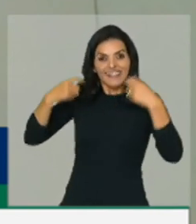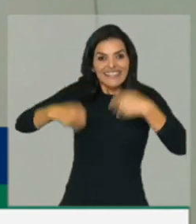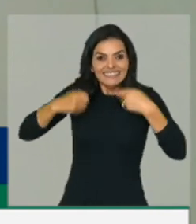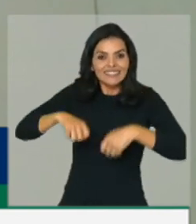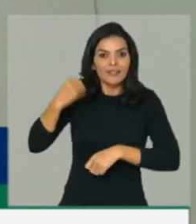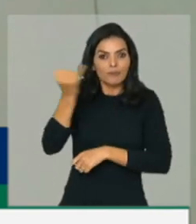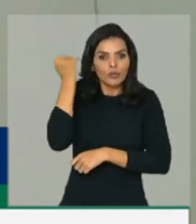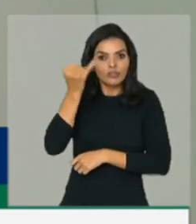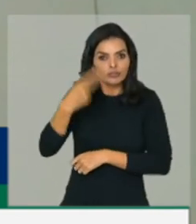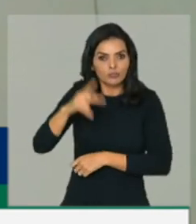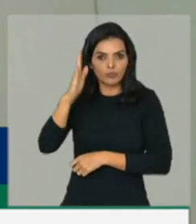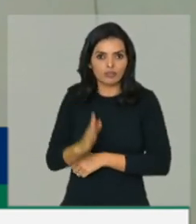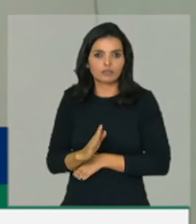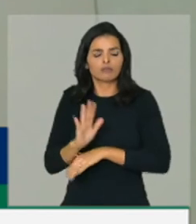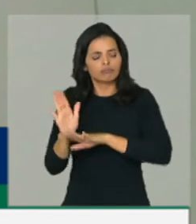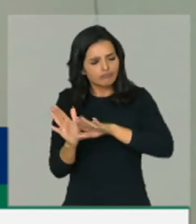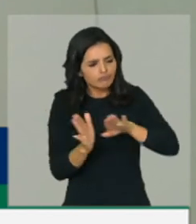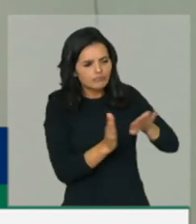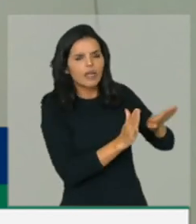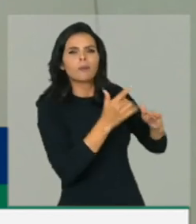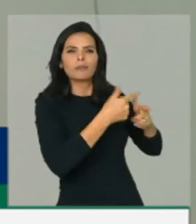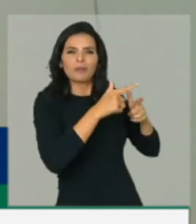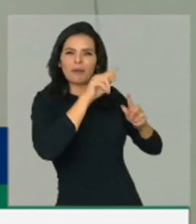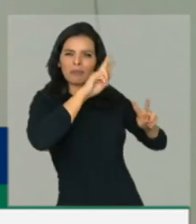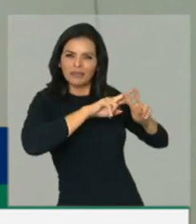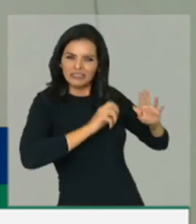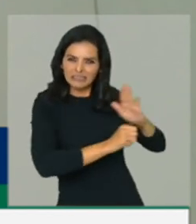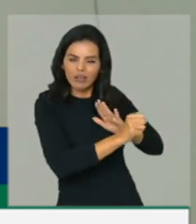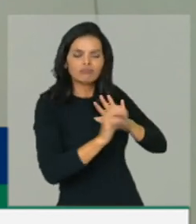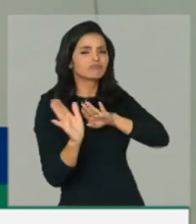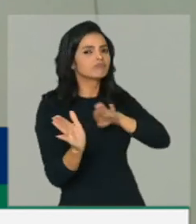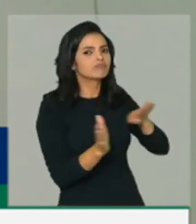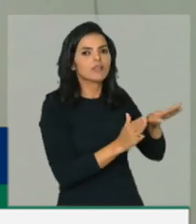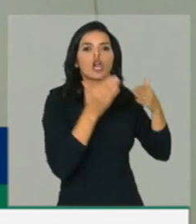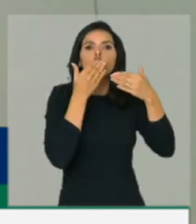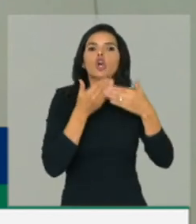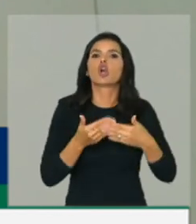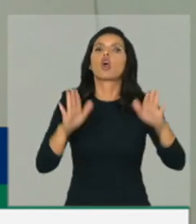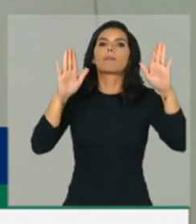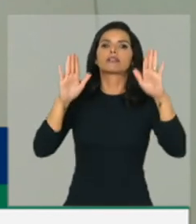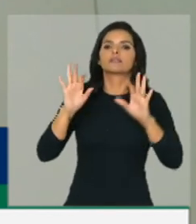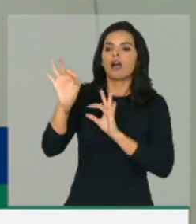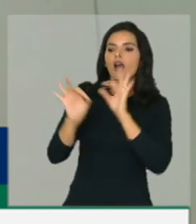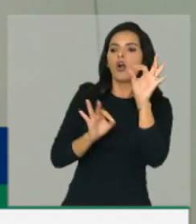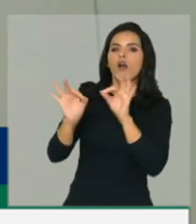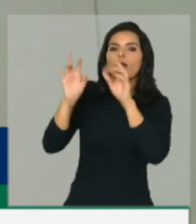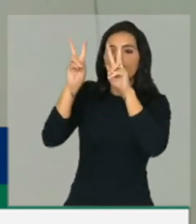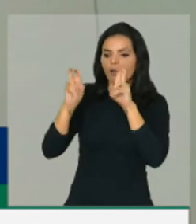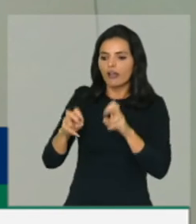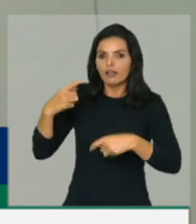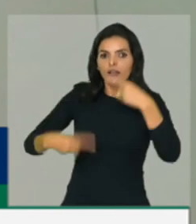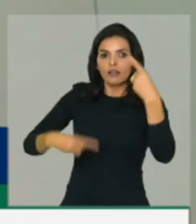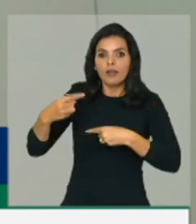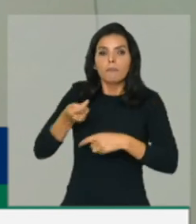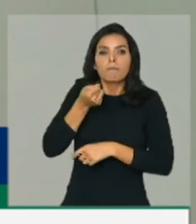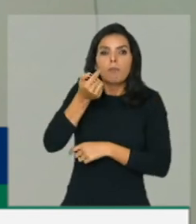Virar a página, começar a construir a agenda que o país precisa. Pouco falamos da